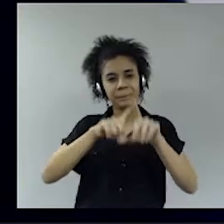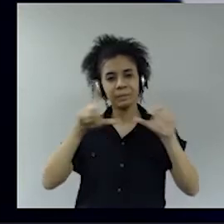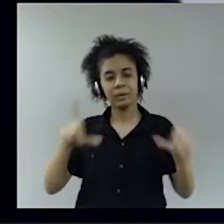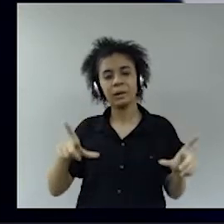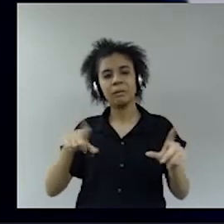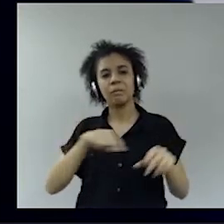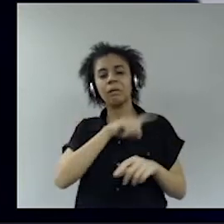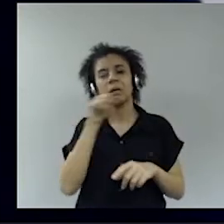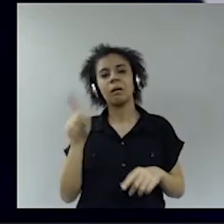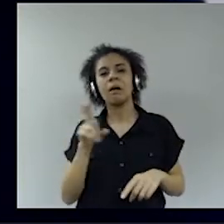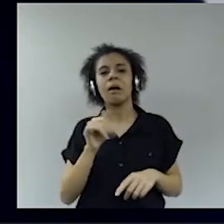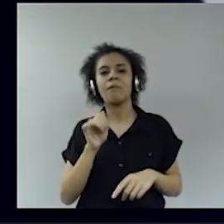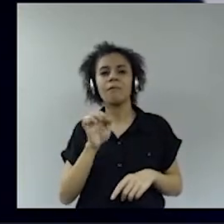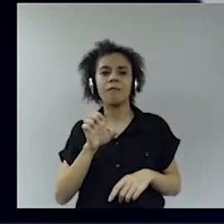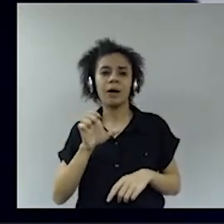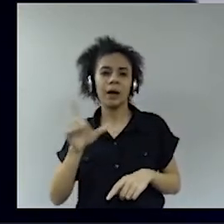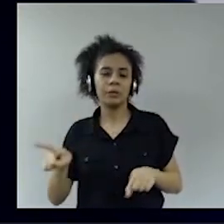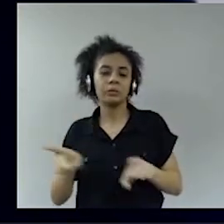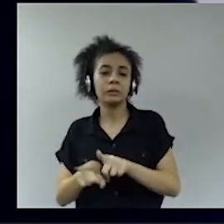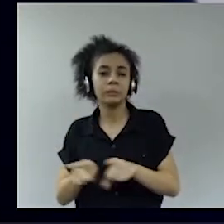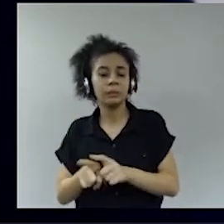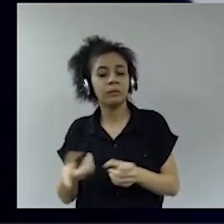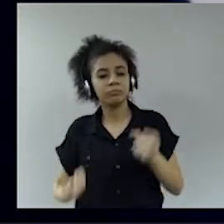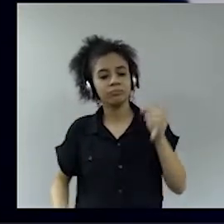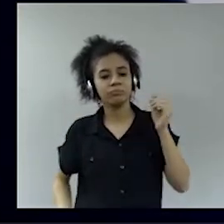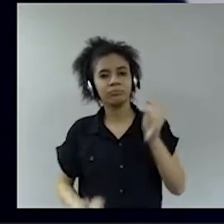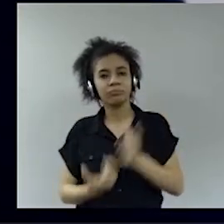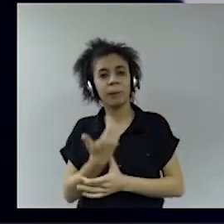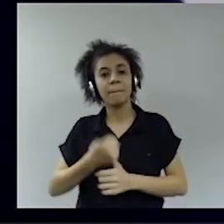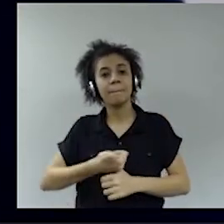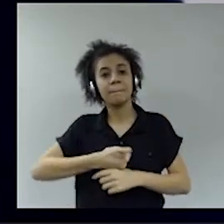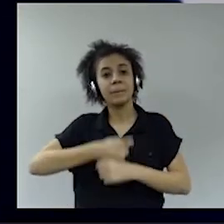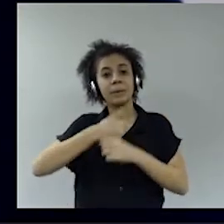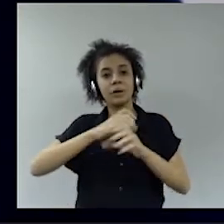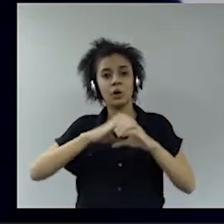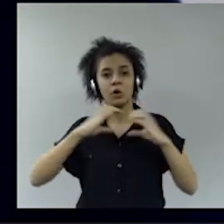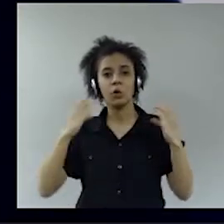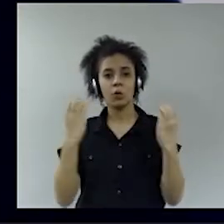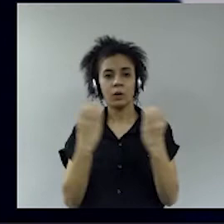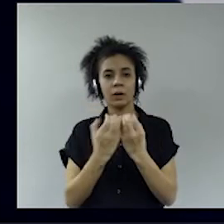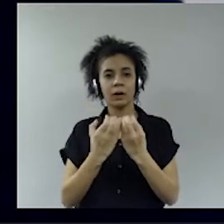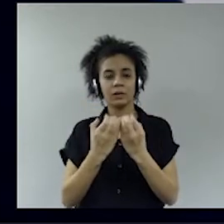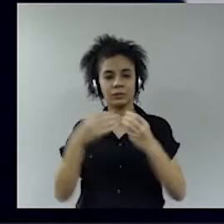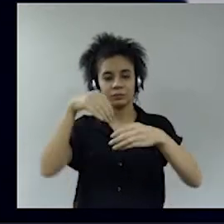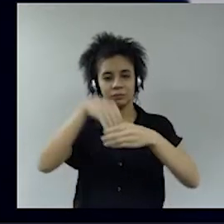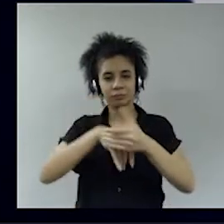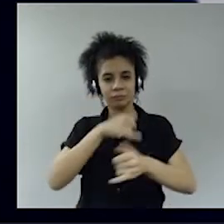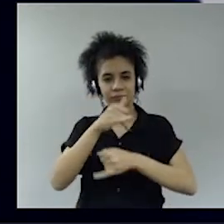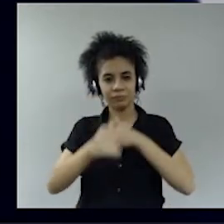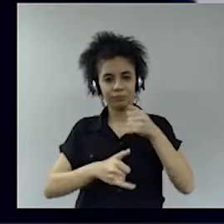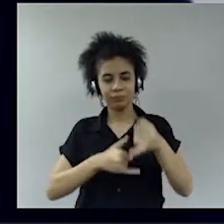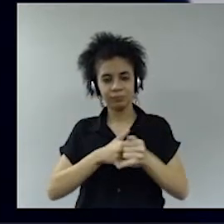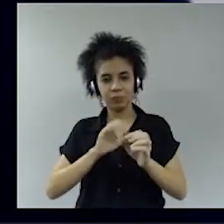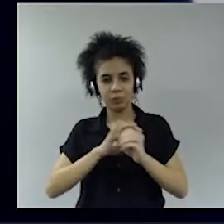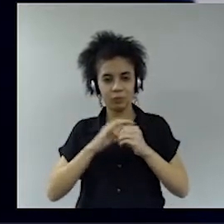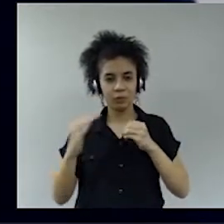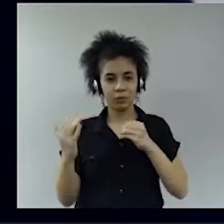Miranda, pela realização do primeiro Congresso Digital